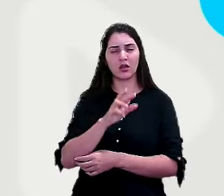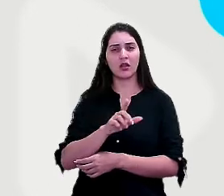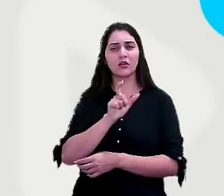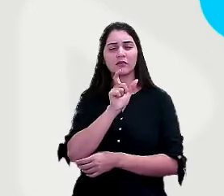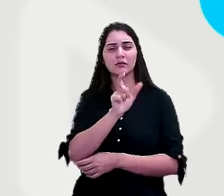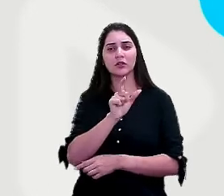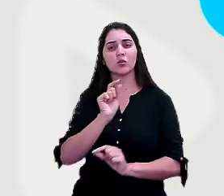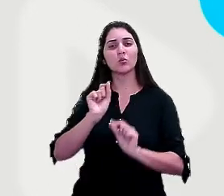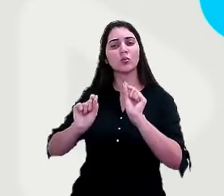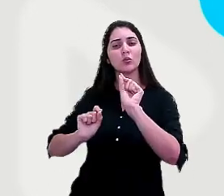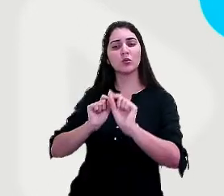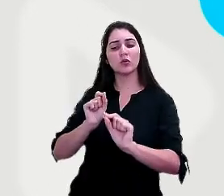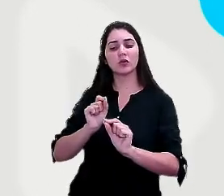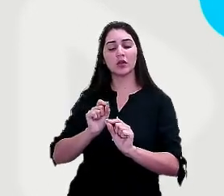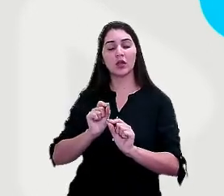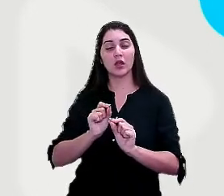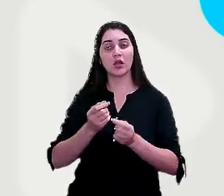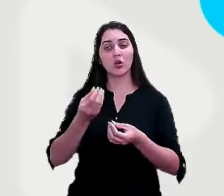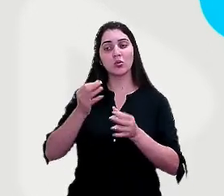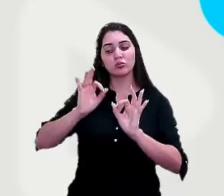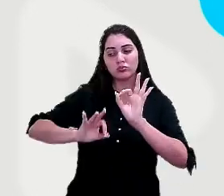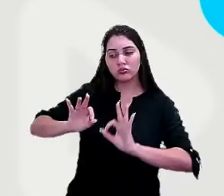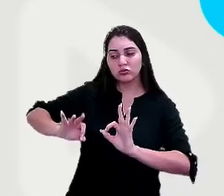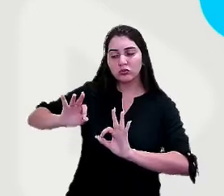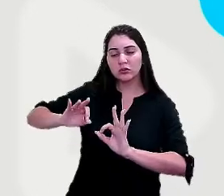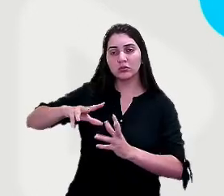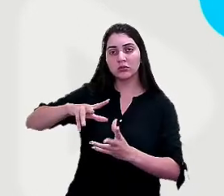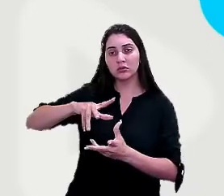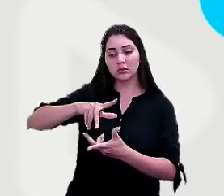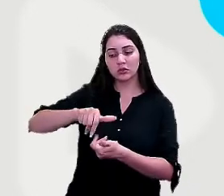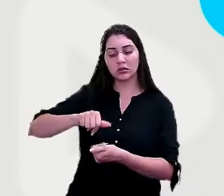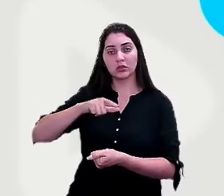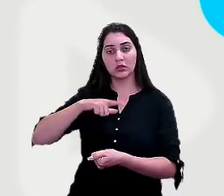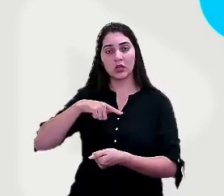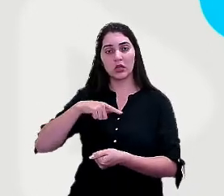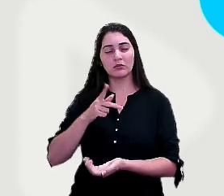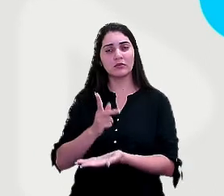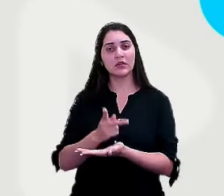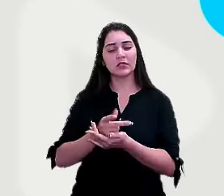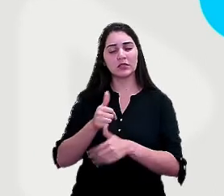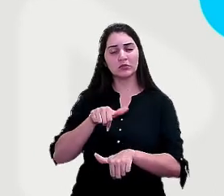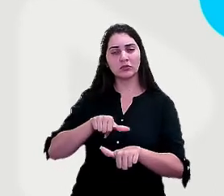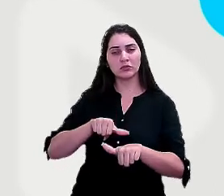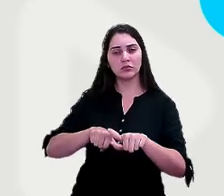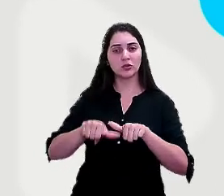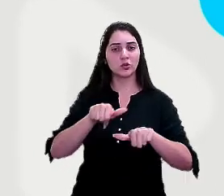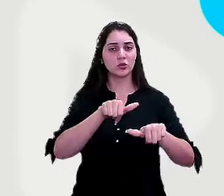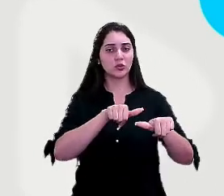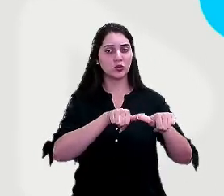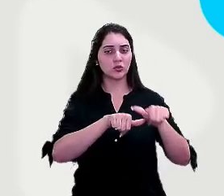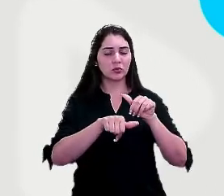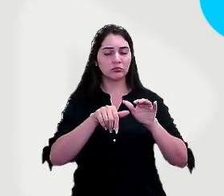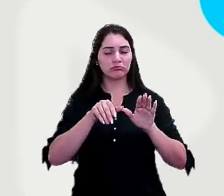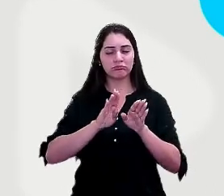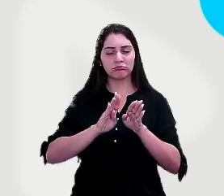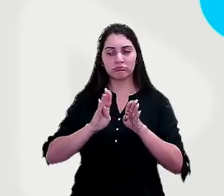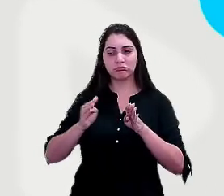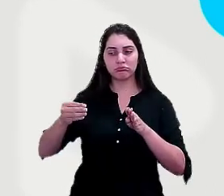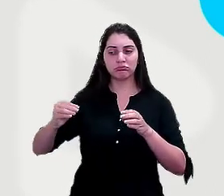seria a forma que a Terra tem, mas ele está sempre modificando e sendo modelado, né? Sempre